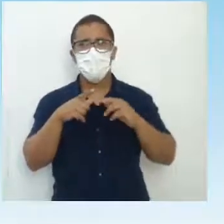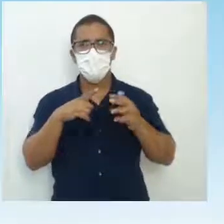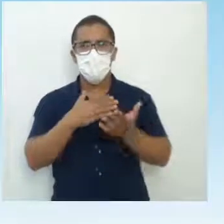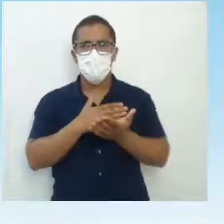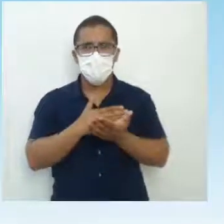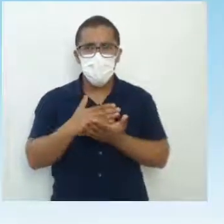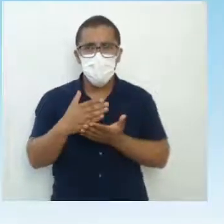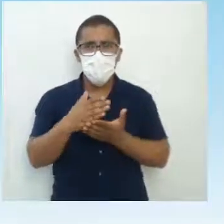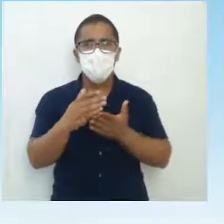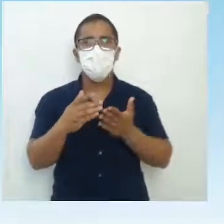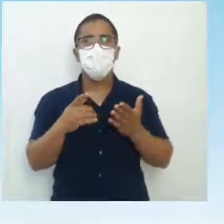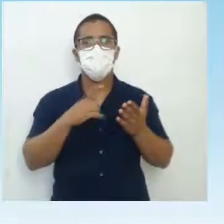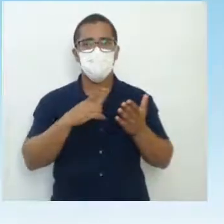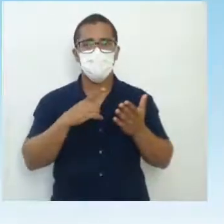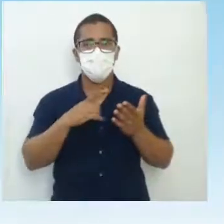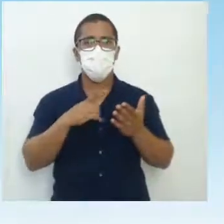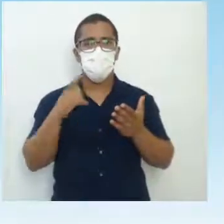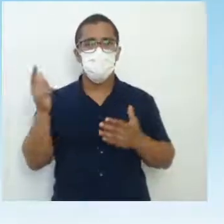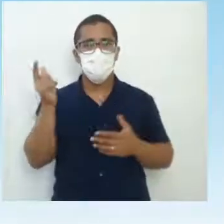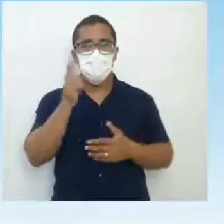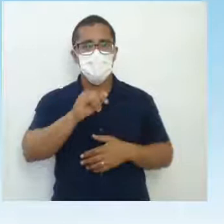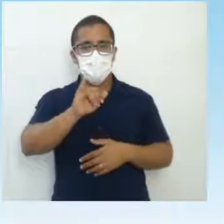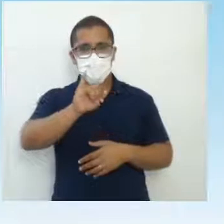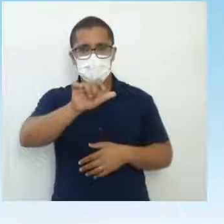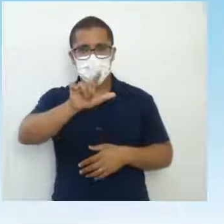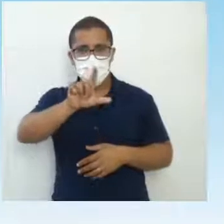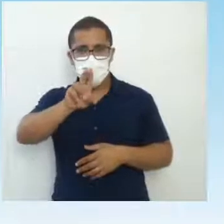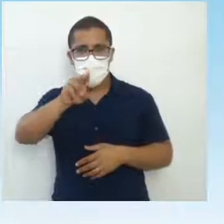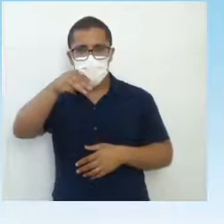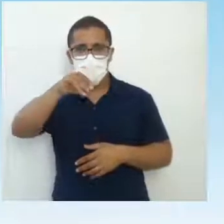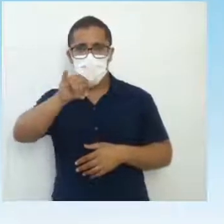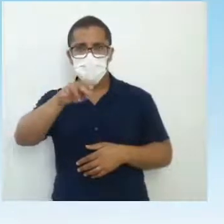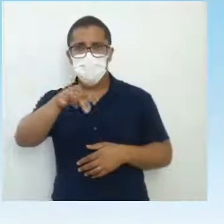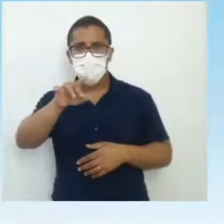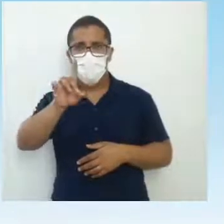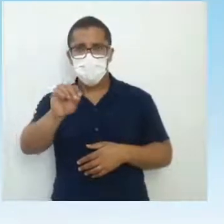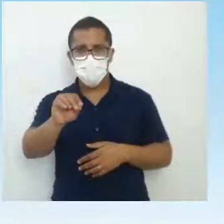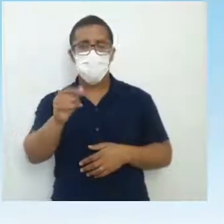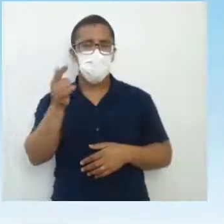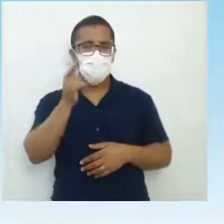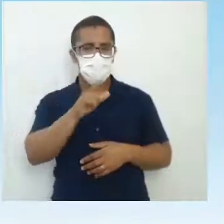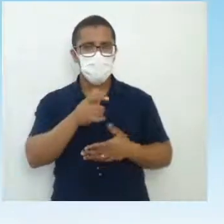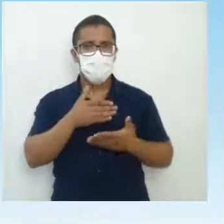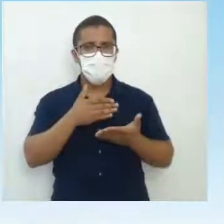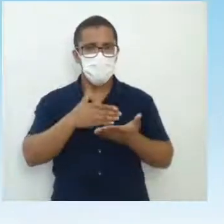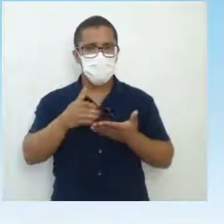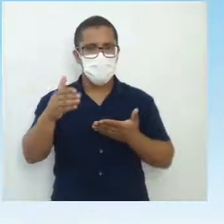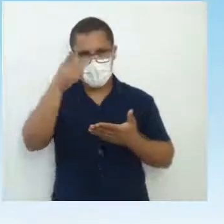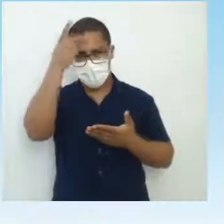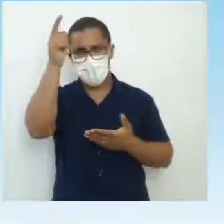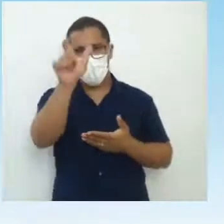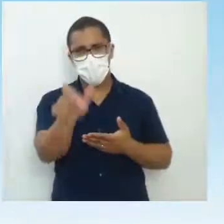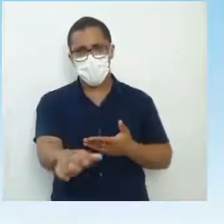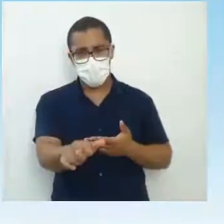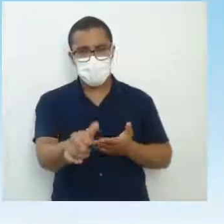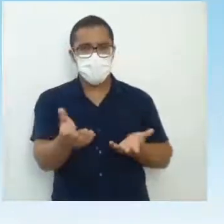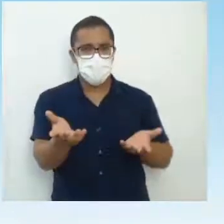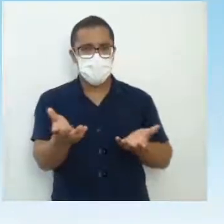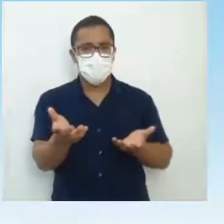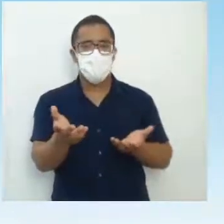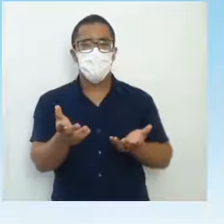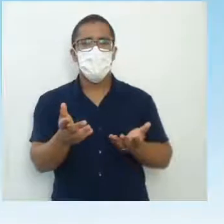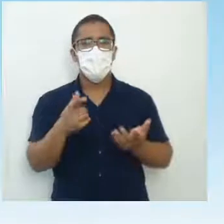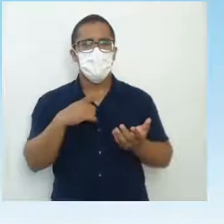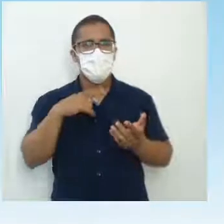iniciados, somente um iluminado pode iniciar alguém. Então, veja só a clarividência, a mediunidade,